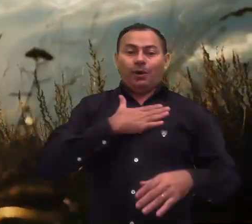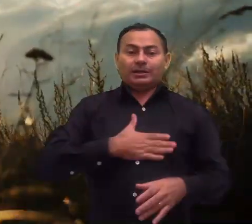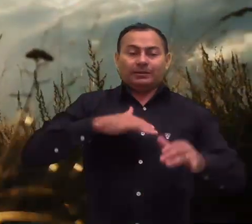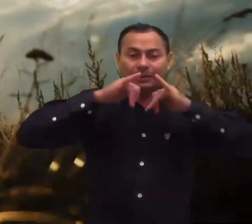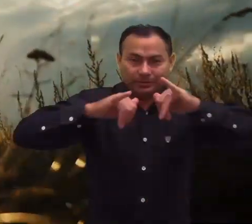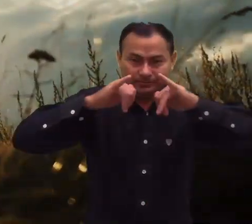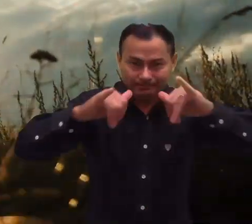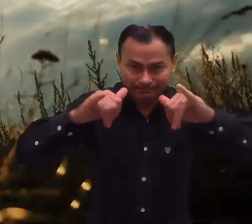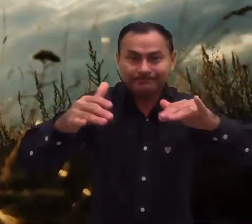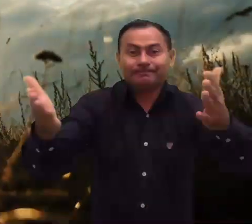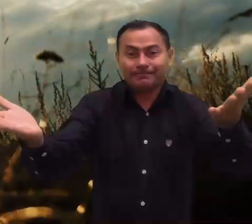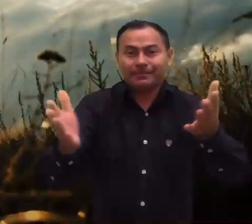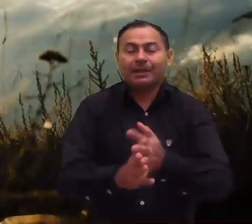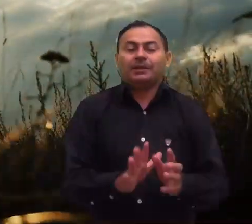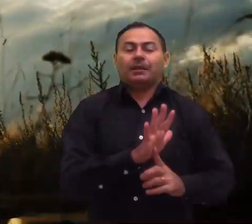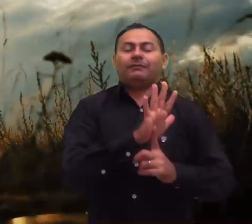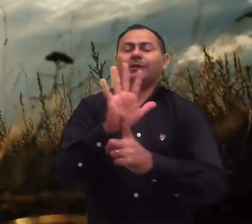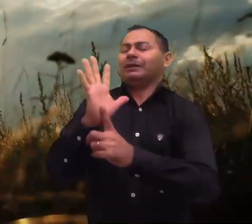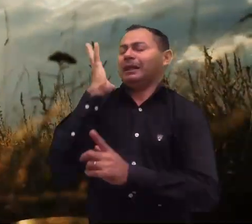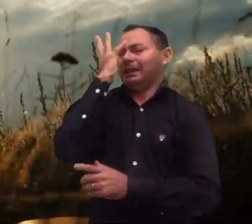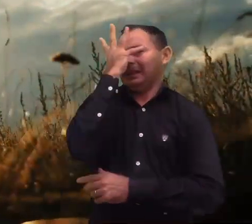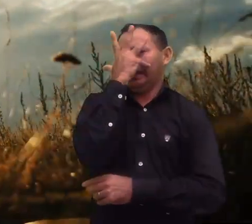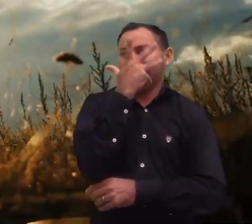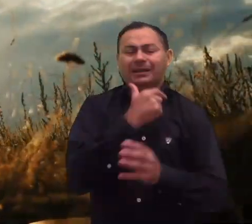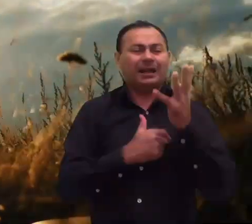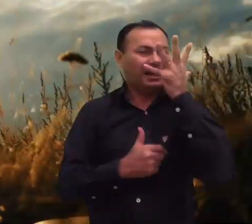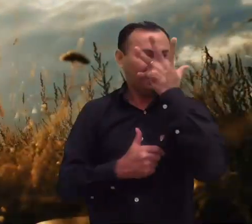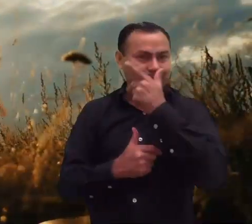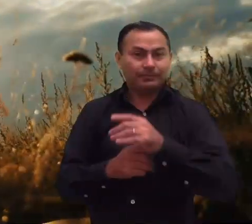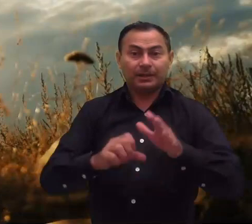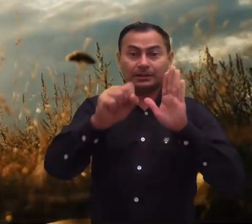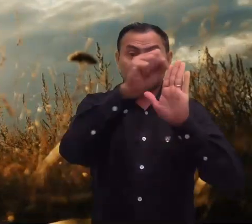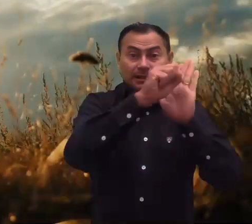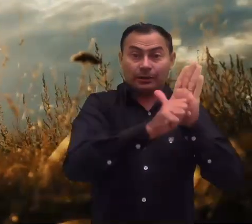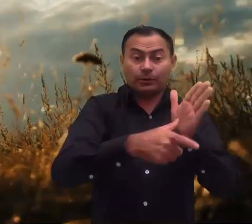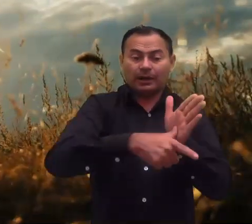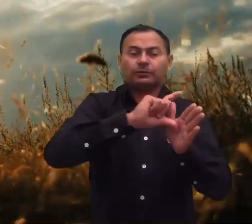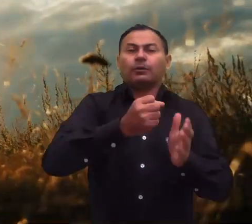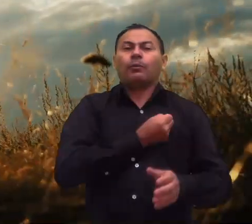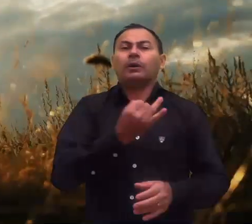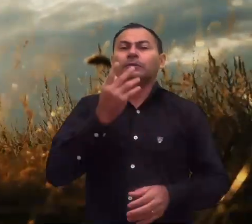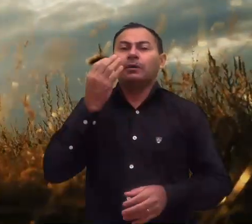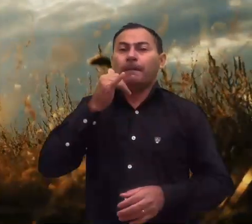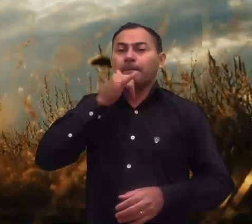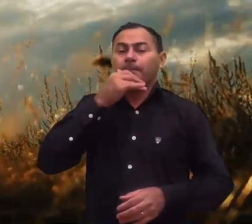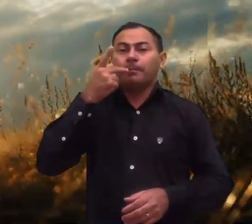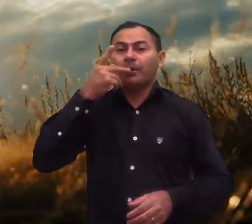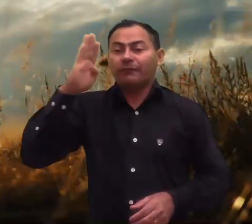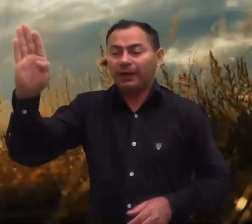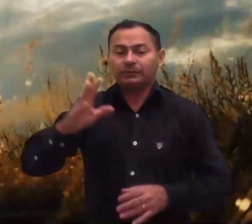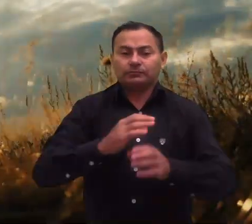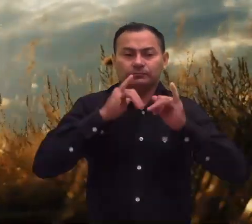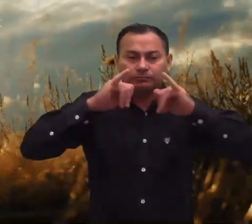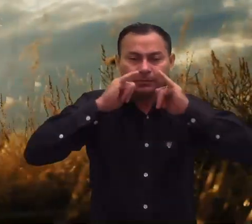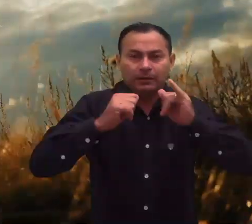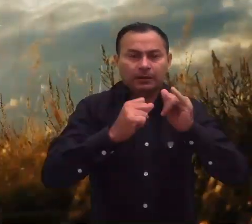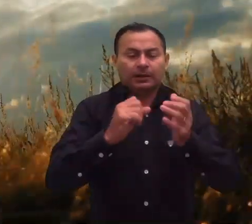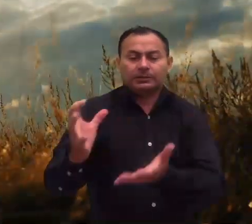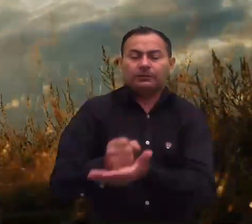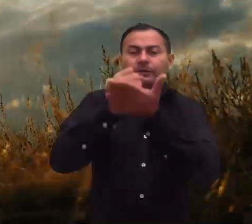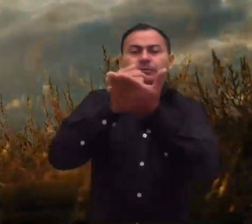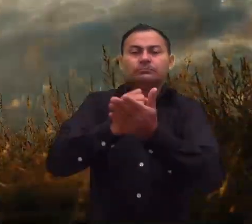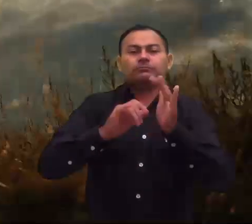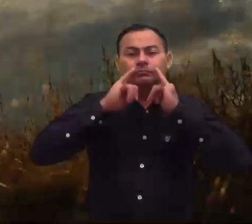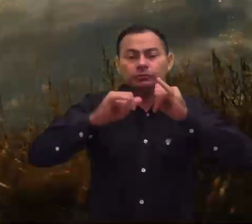céus gostariam de anunciá-lo. Que revelação maravilhosa, hein? Séculos antes, tantos profetas anunciaram a salvação